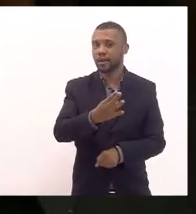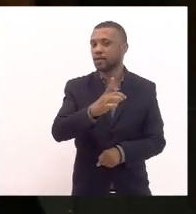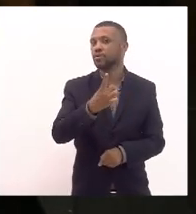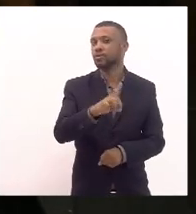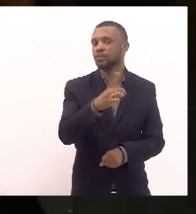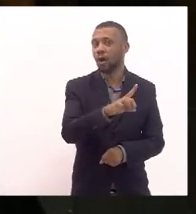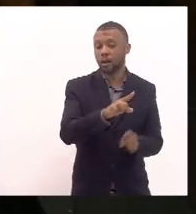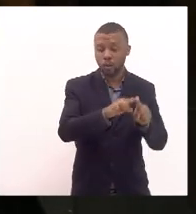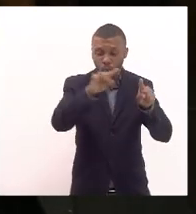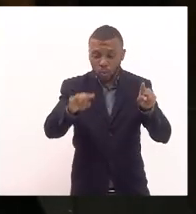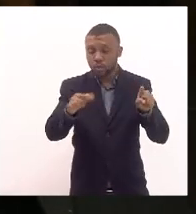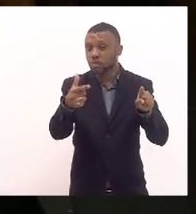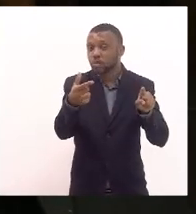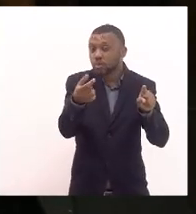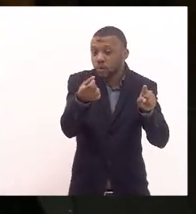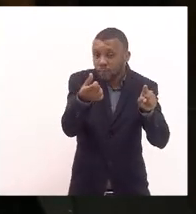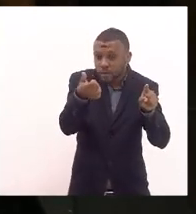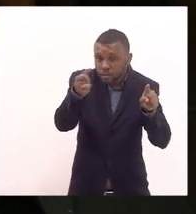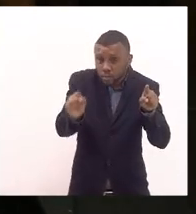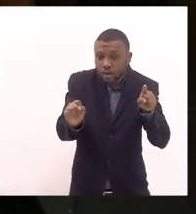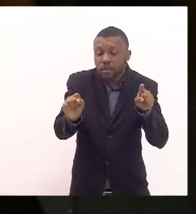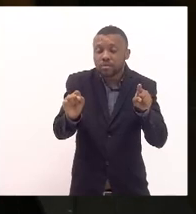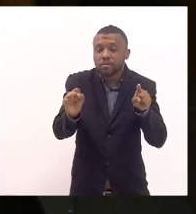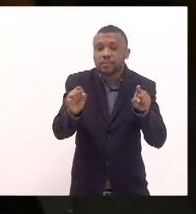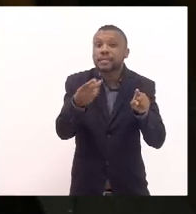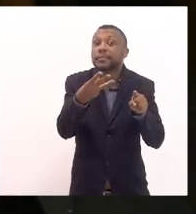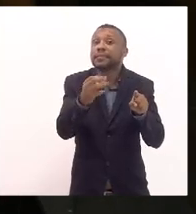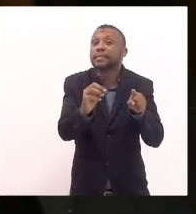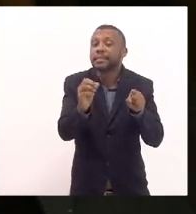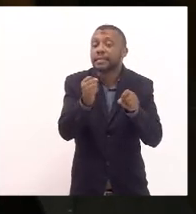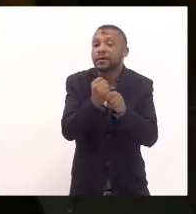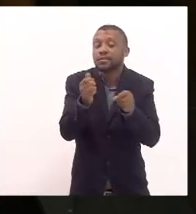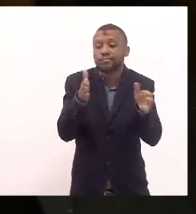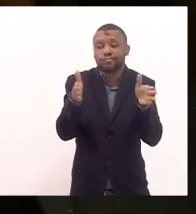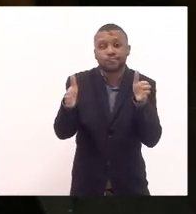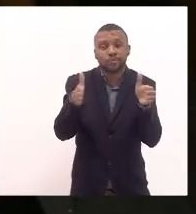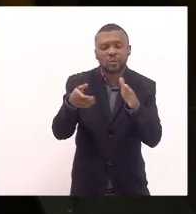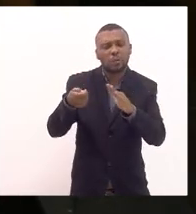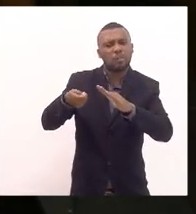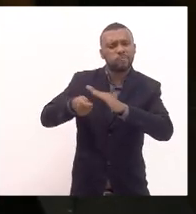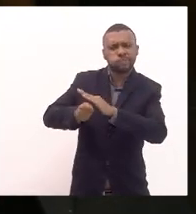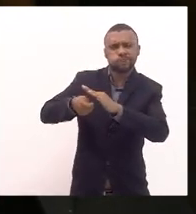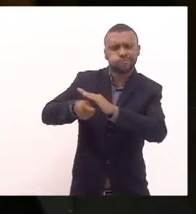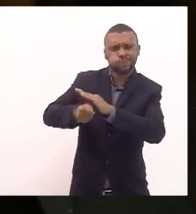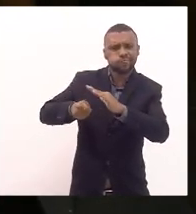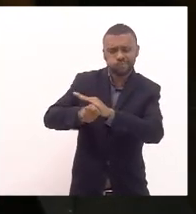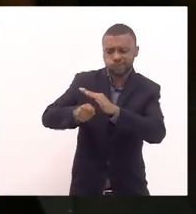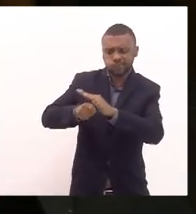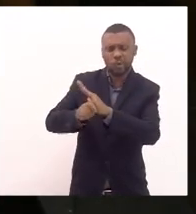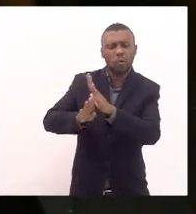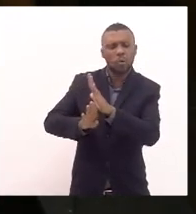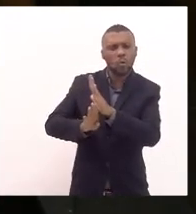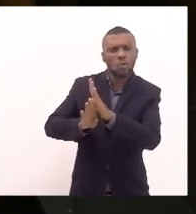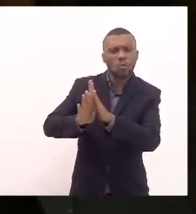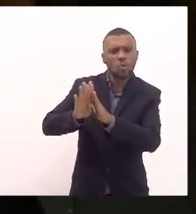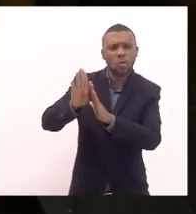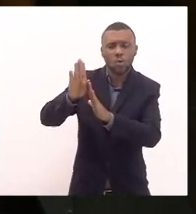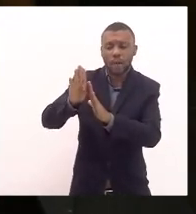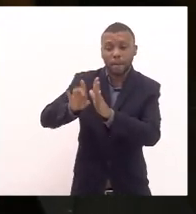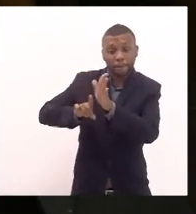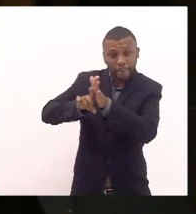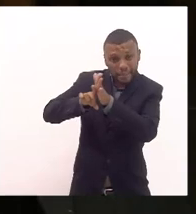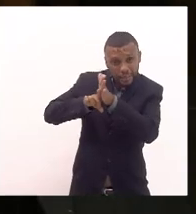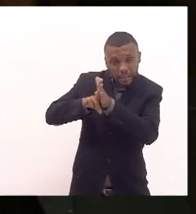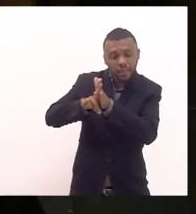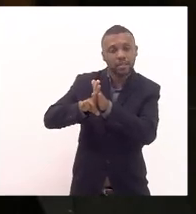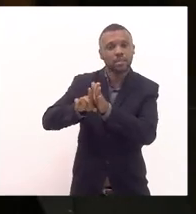em 2018 portanto 30 anos depois com maciços investimentos em pesquisa em ciência e inovação